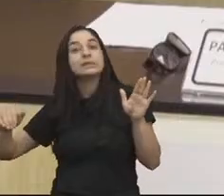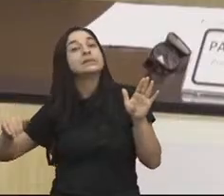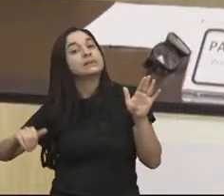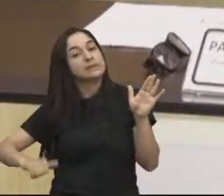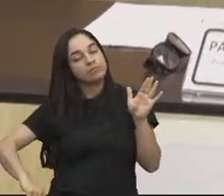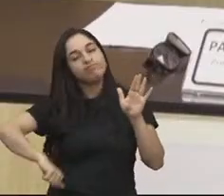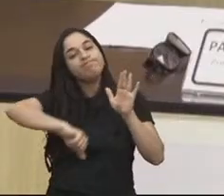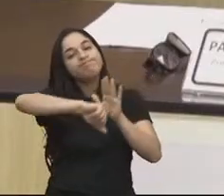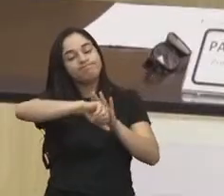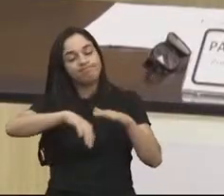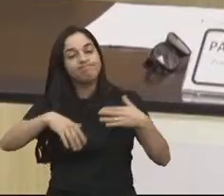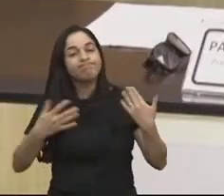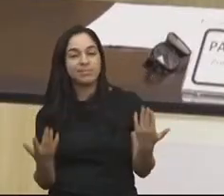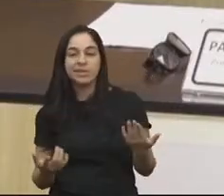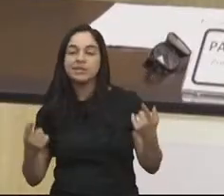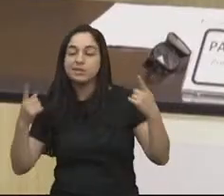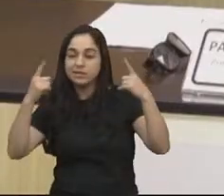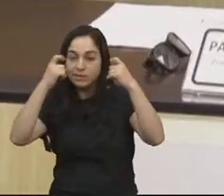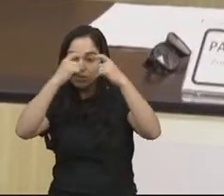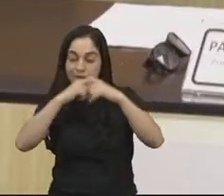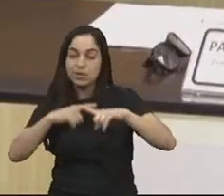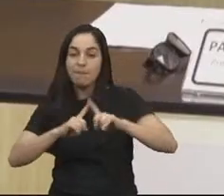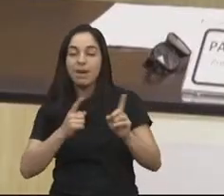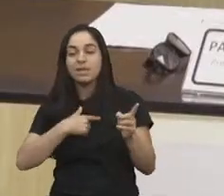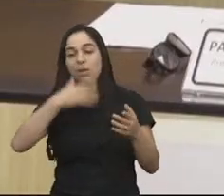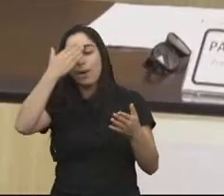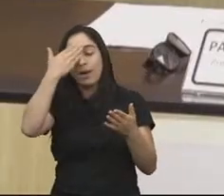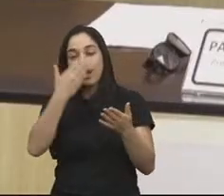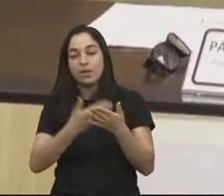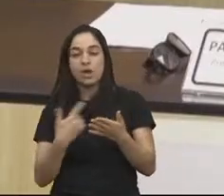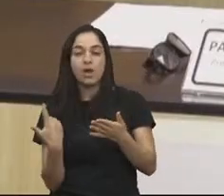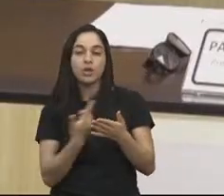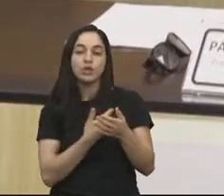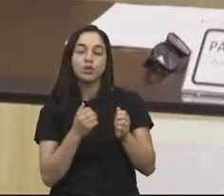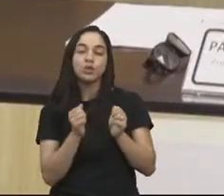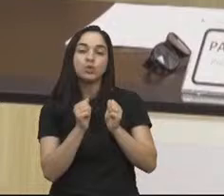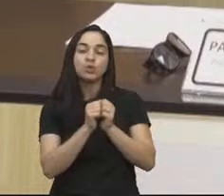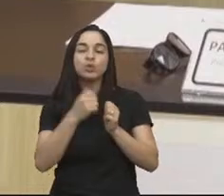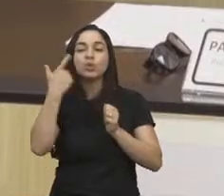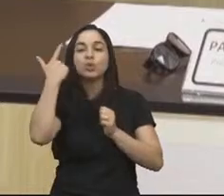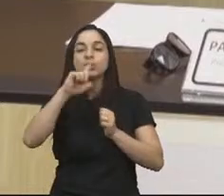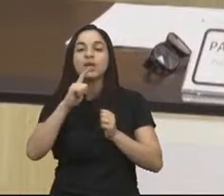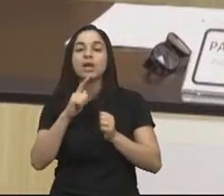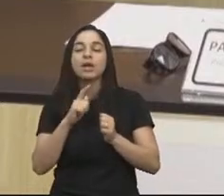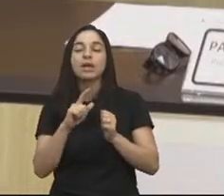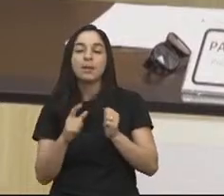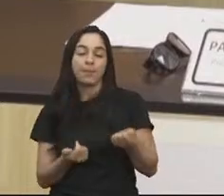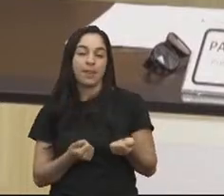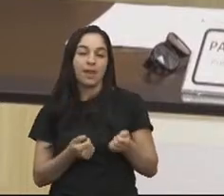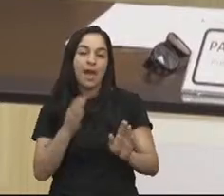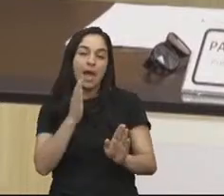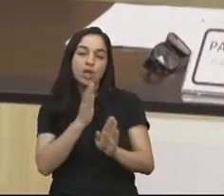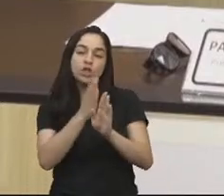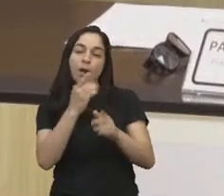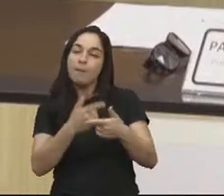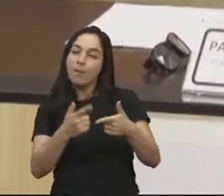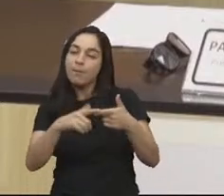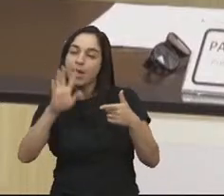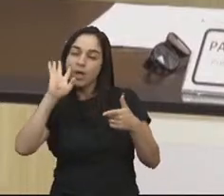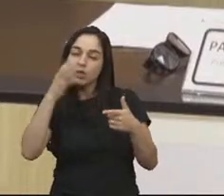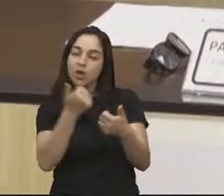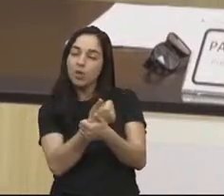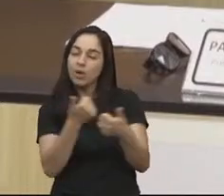e aí fica difícil. Mas eu tenho certeza que junto a gente vai conseguir achar uma solução para que a gente resolva esse problema de vocês, tá